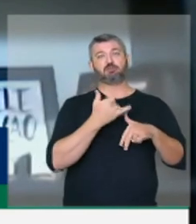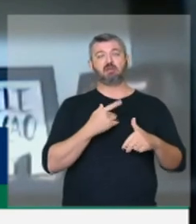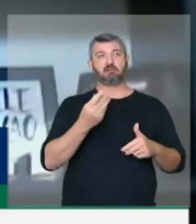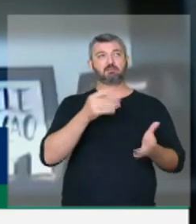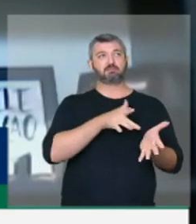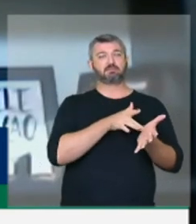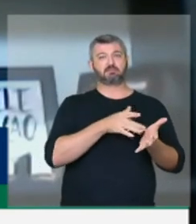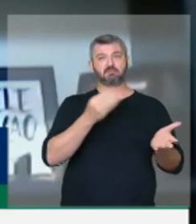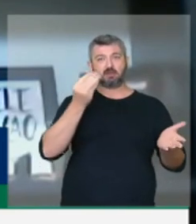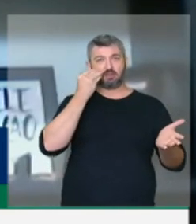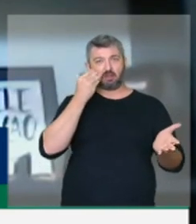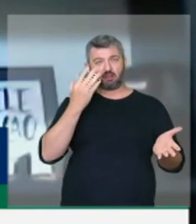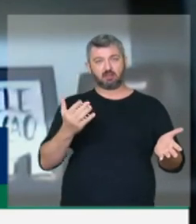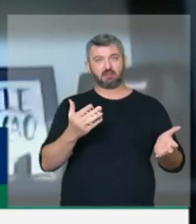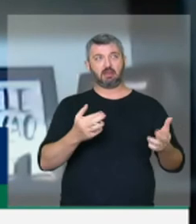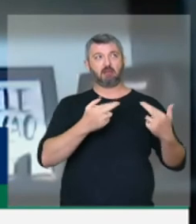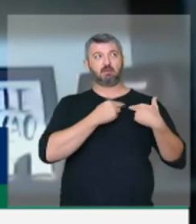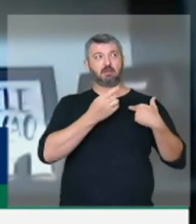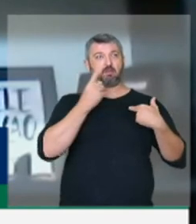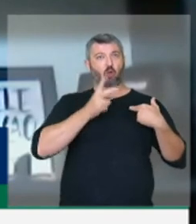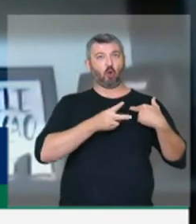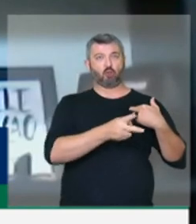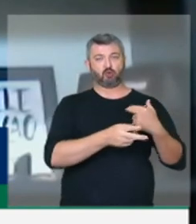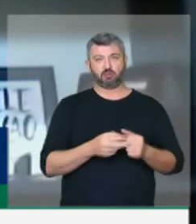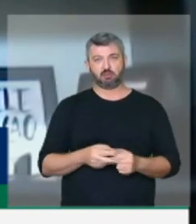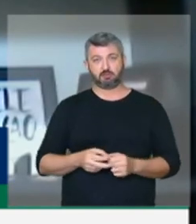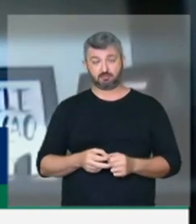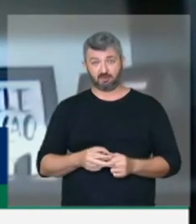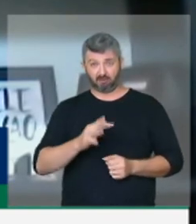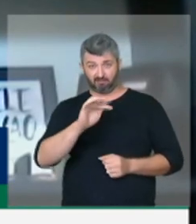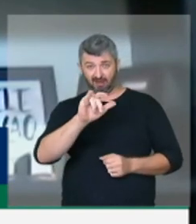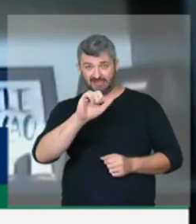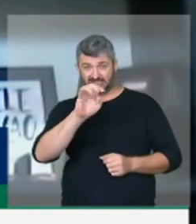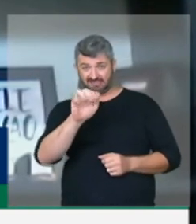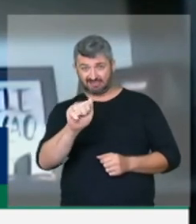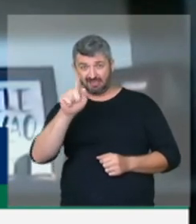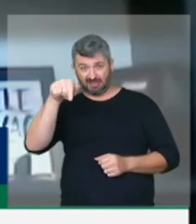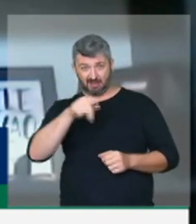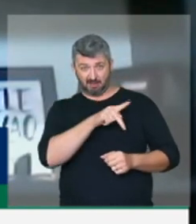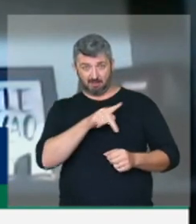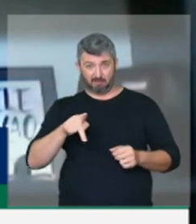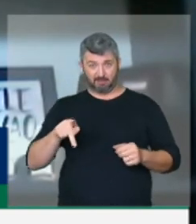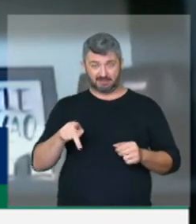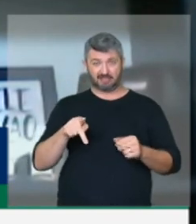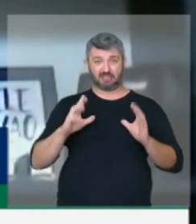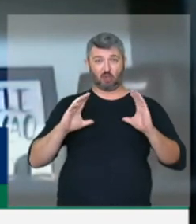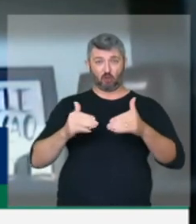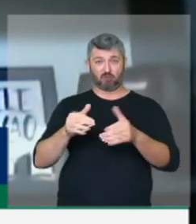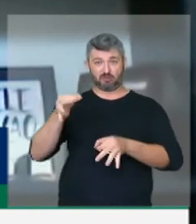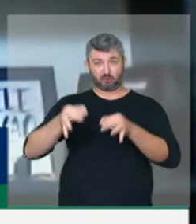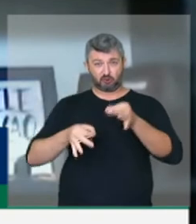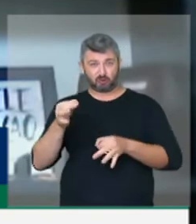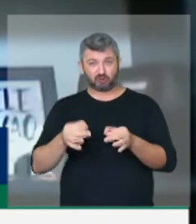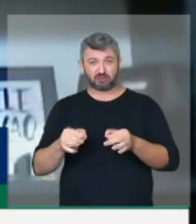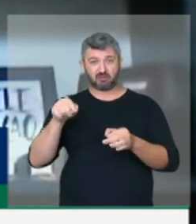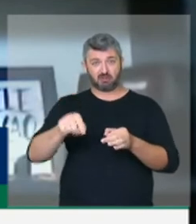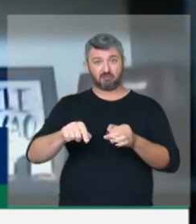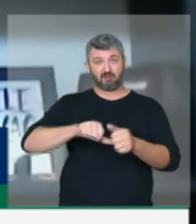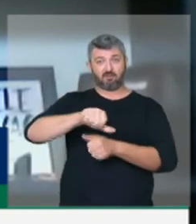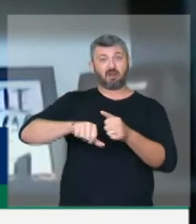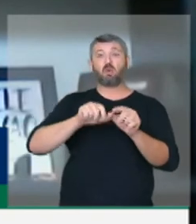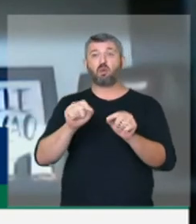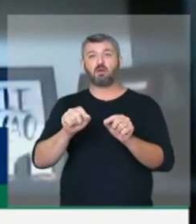tentar manter o seu mandato. Lugar de fascista, presidente, não é na presidência da Comissão de Constituição e Justiça para transformar a Comissão de Constituição